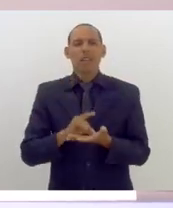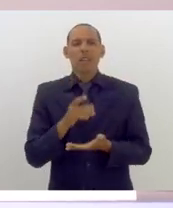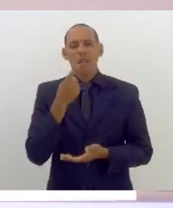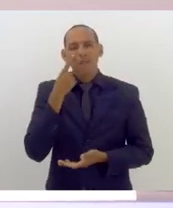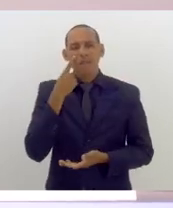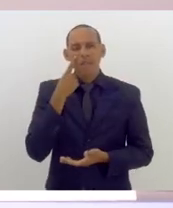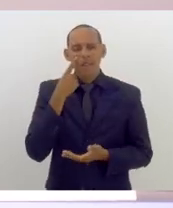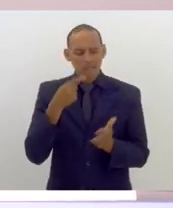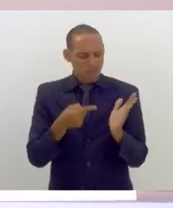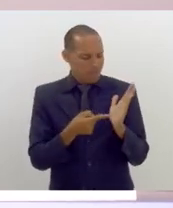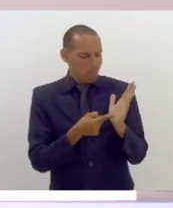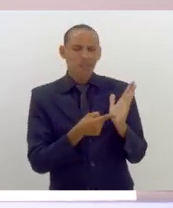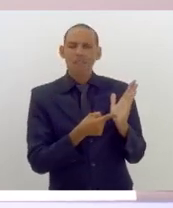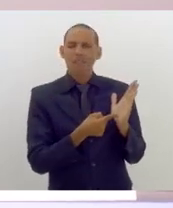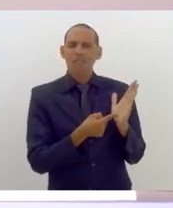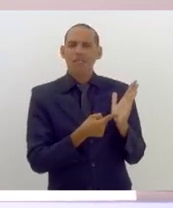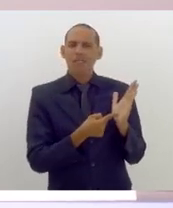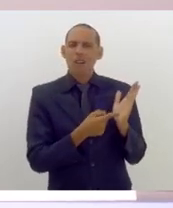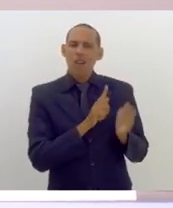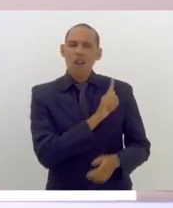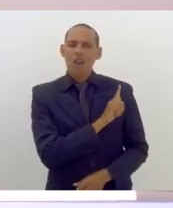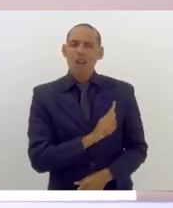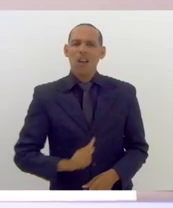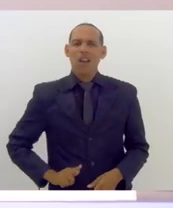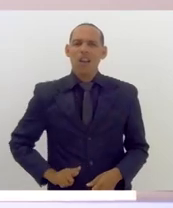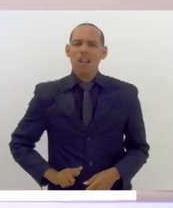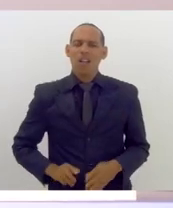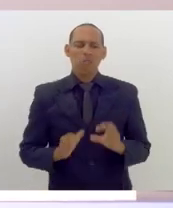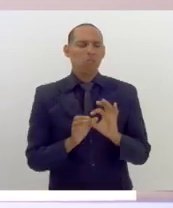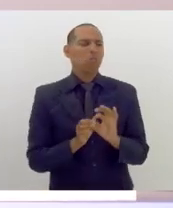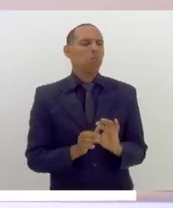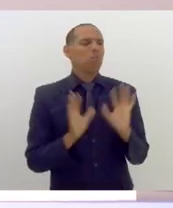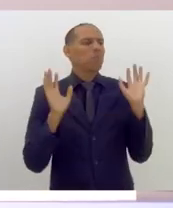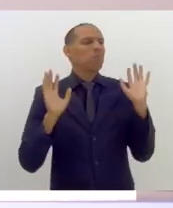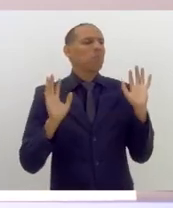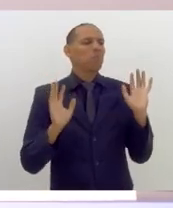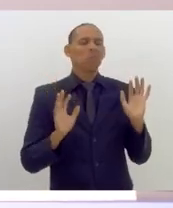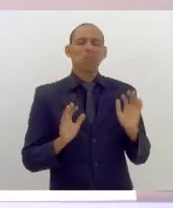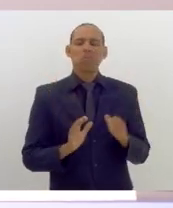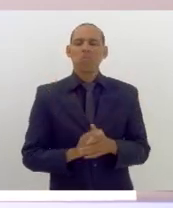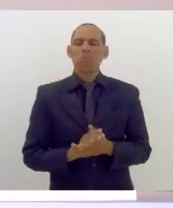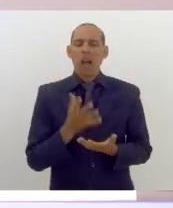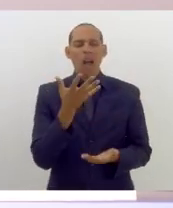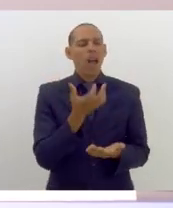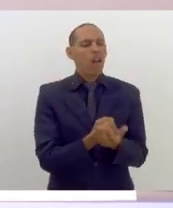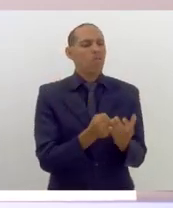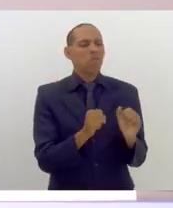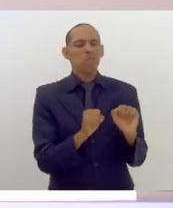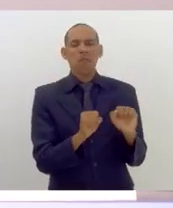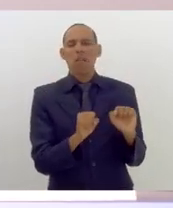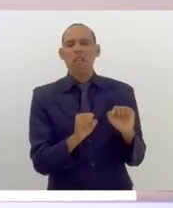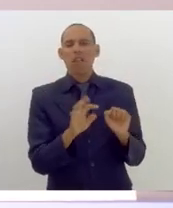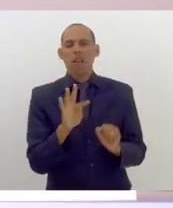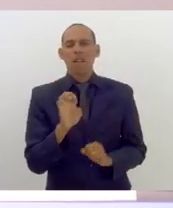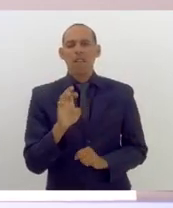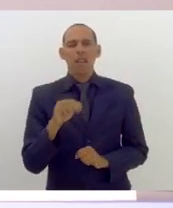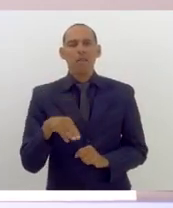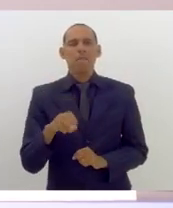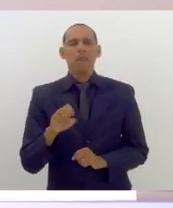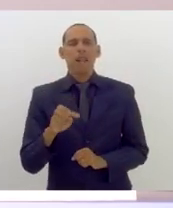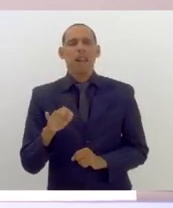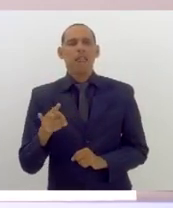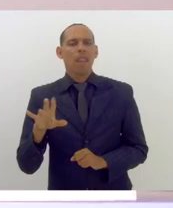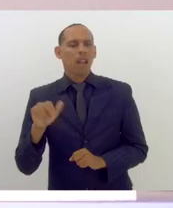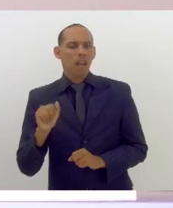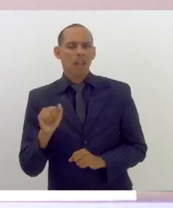uma peça começa daqui em que o governador autoriza a implantação dessa termelétrica numa canetada